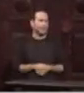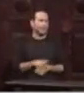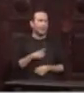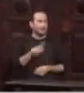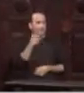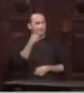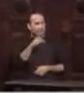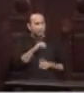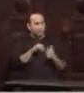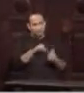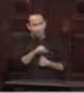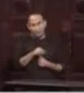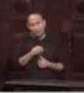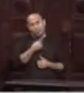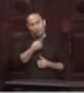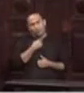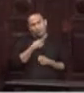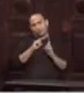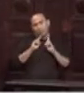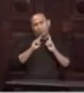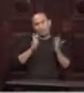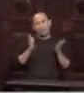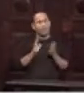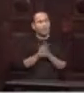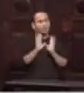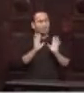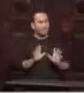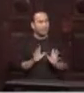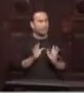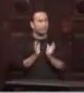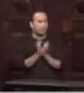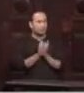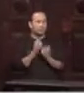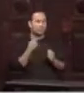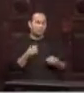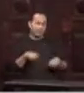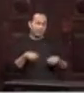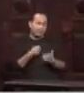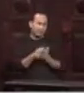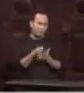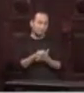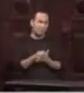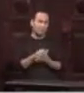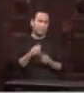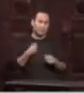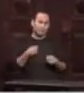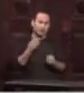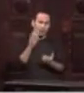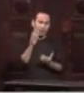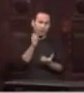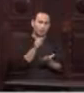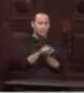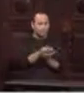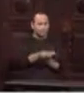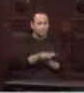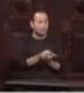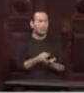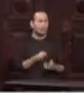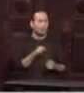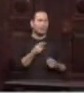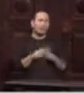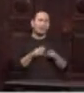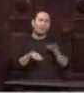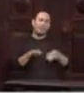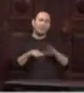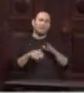indicação legislativa. Não posso reclamar, mas as concessionárias têm que ser cobradas, elas têm que ser multadas, porque muitas das vezes é